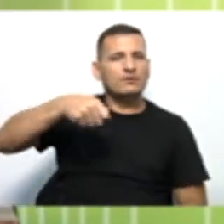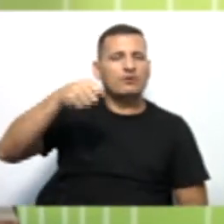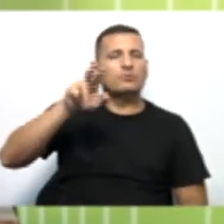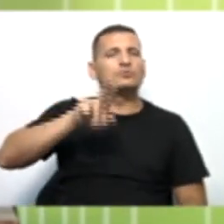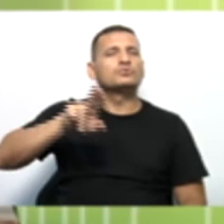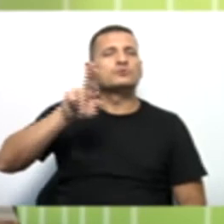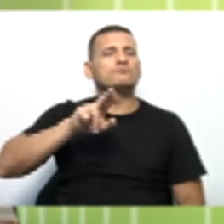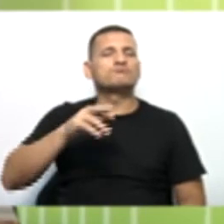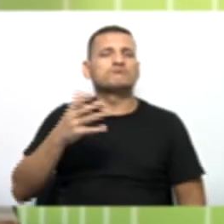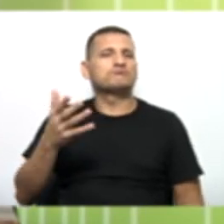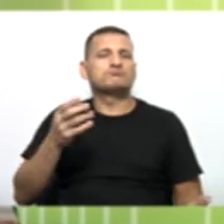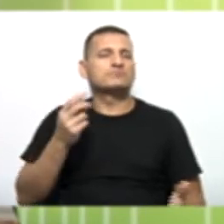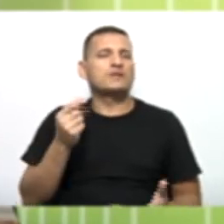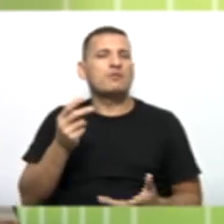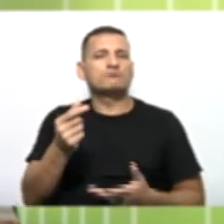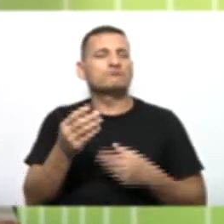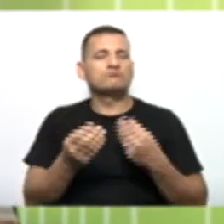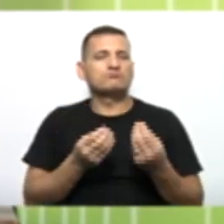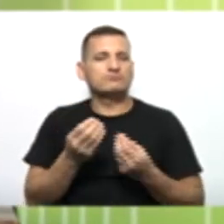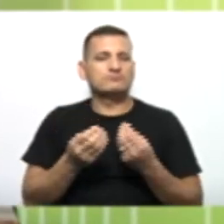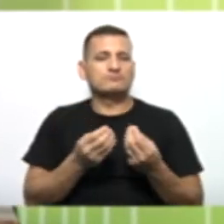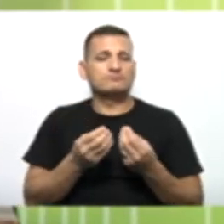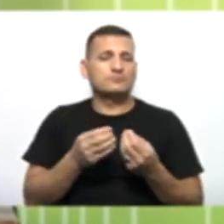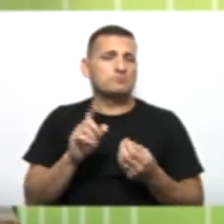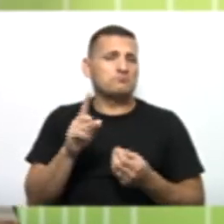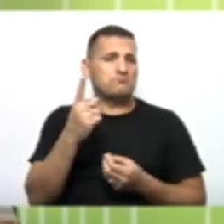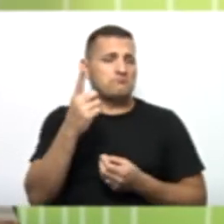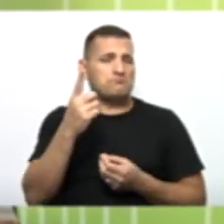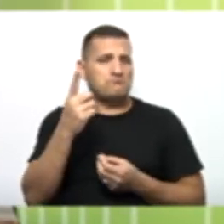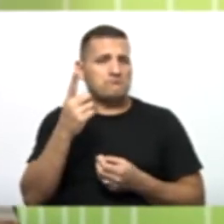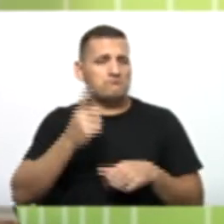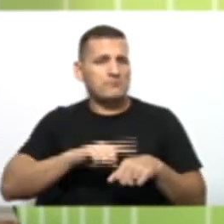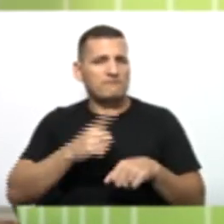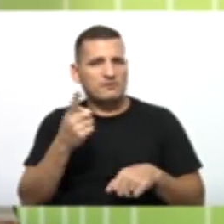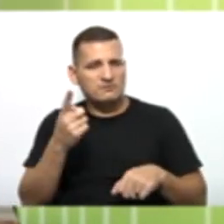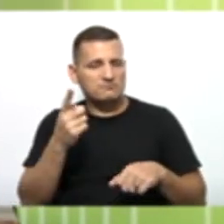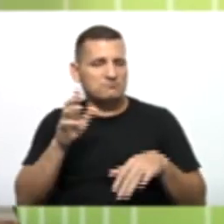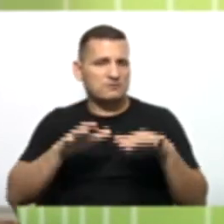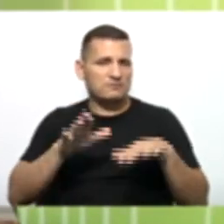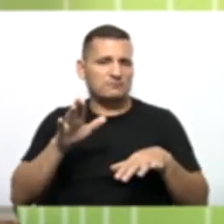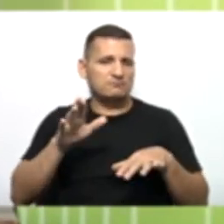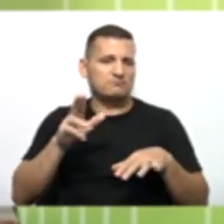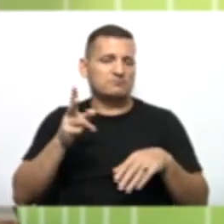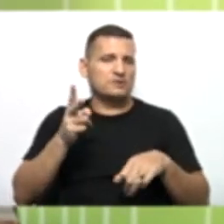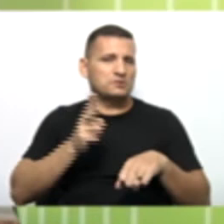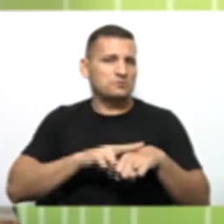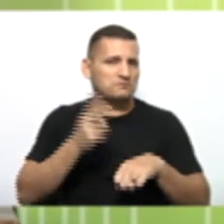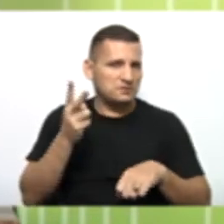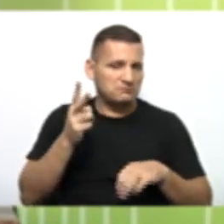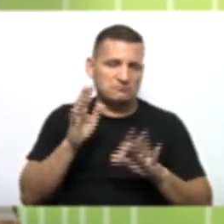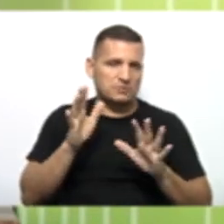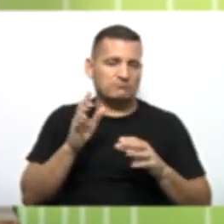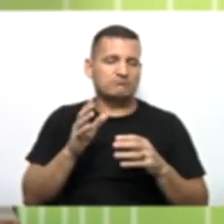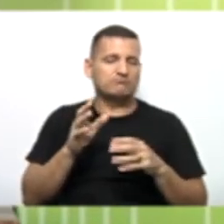utilizadas? Muitas vezes, uma só vez. Você pegou os produtos, levou em casa e já descarta.